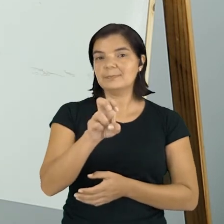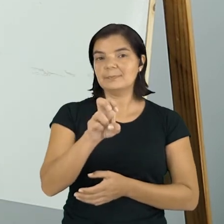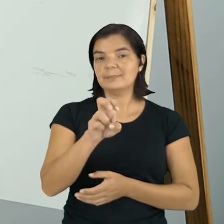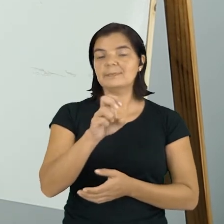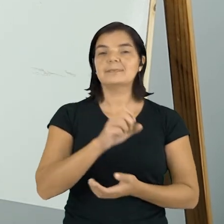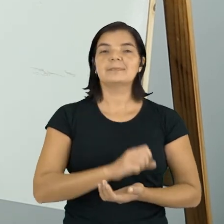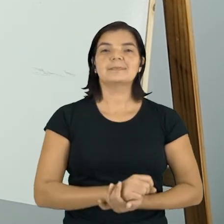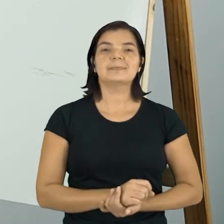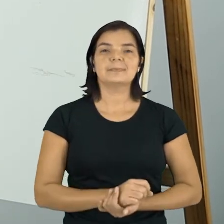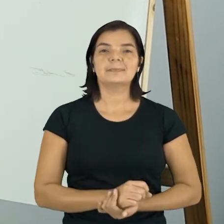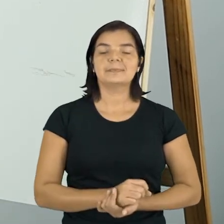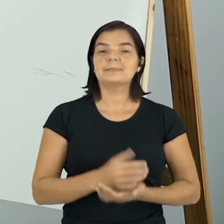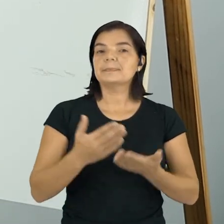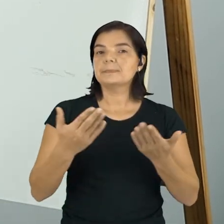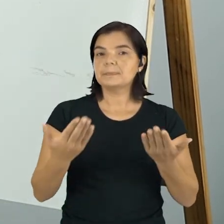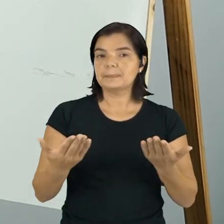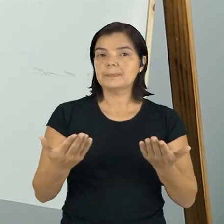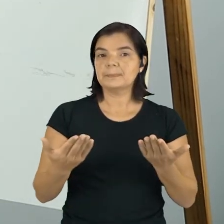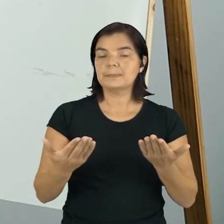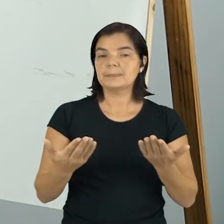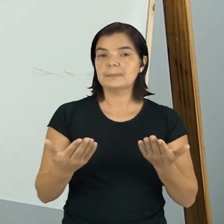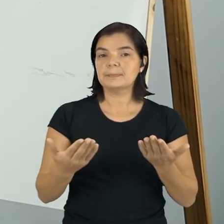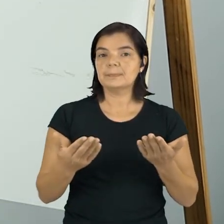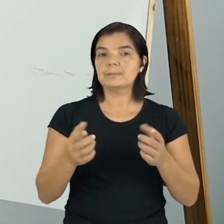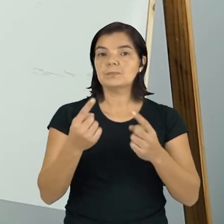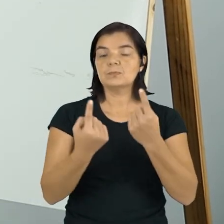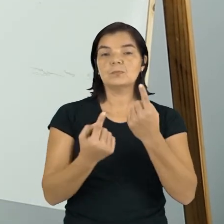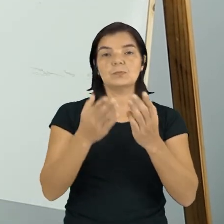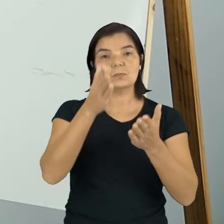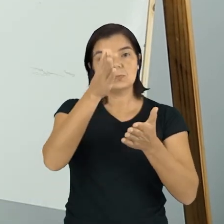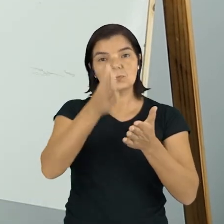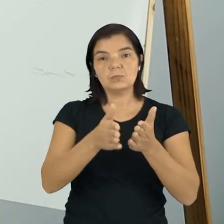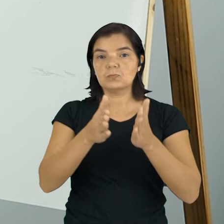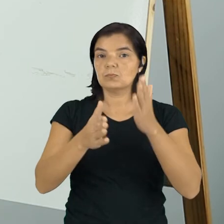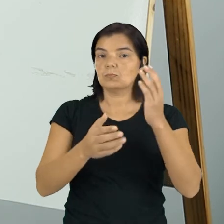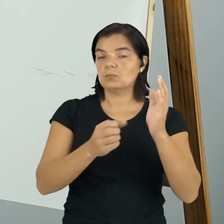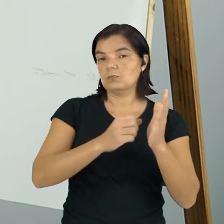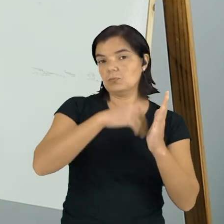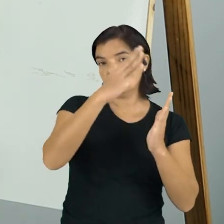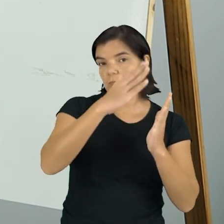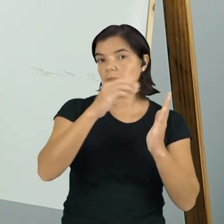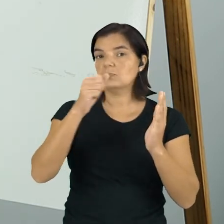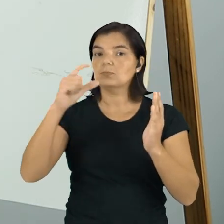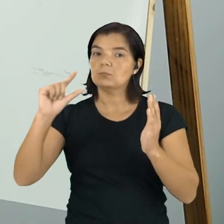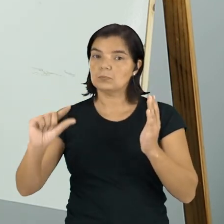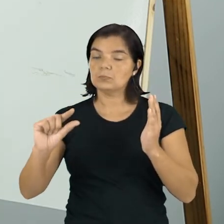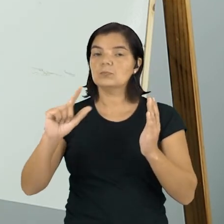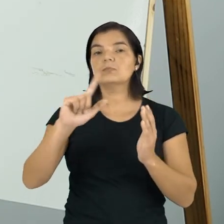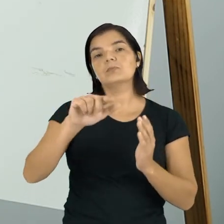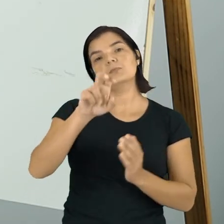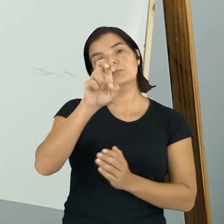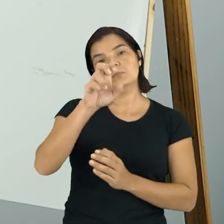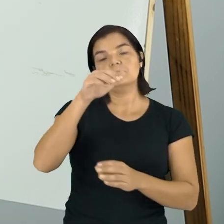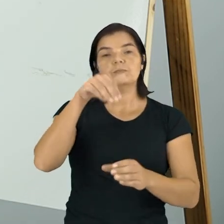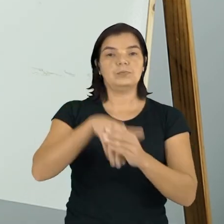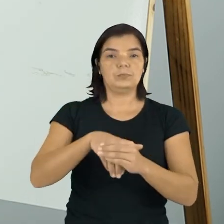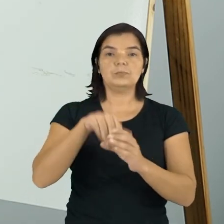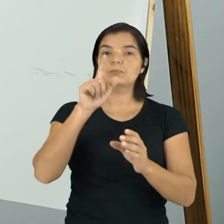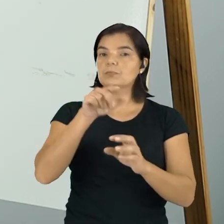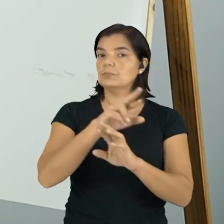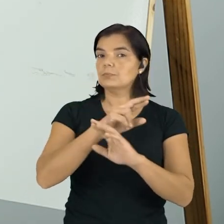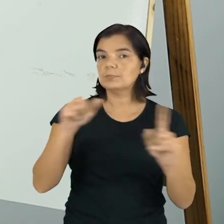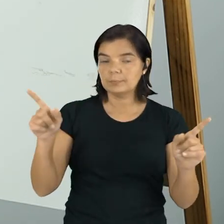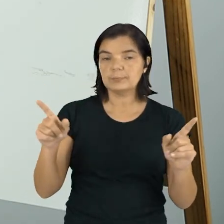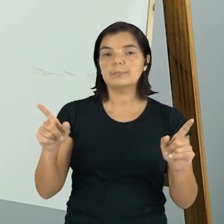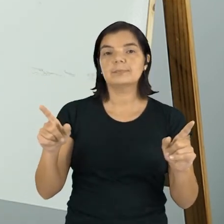né? 5. Então, o intervalo entre eles, do menor para o maior, foi de 5 votos. Foi uma